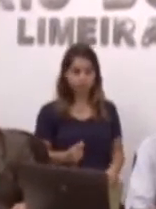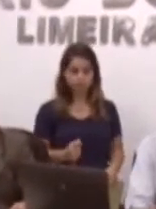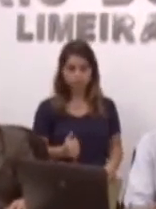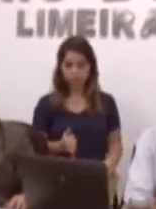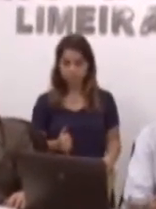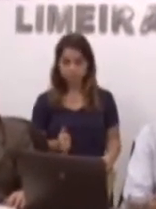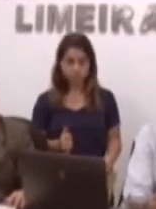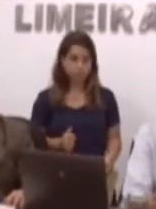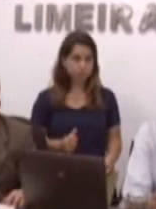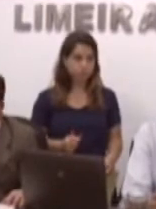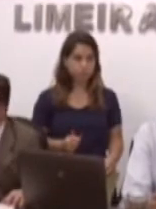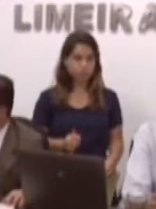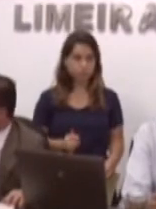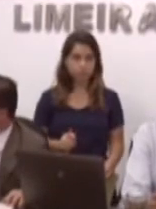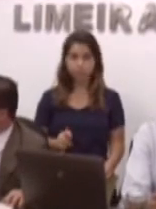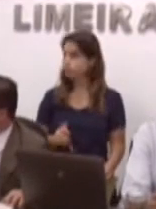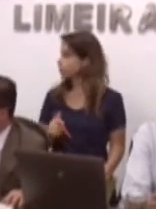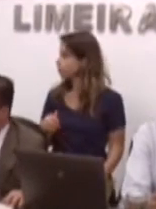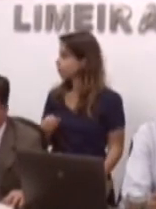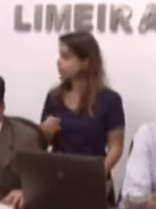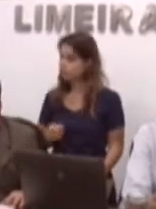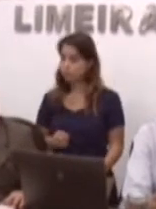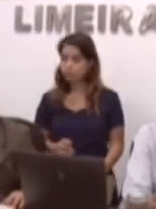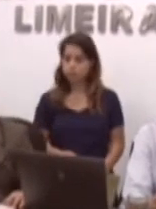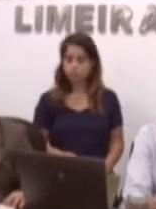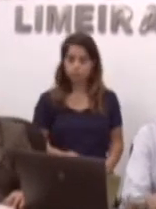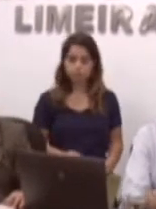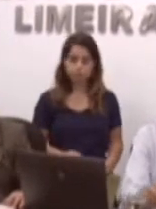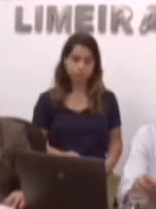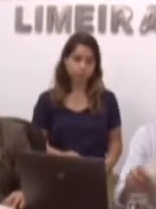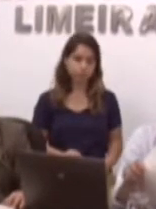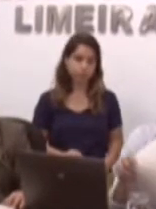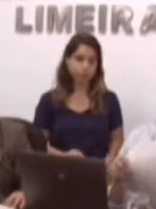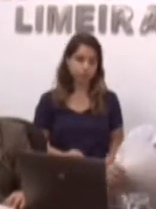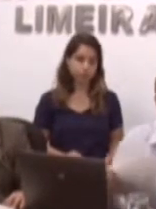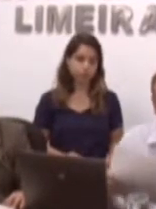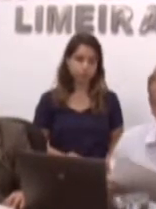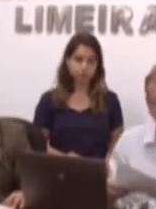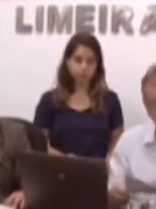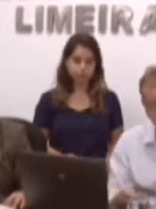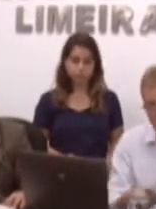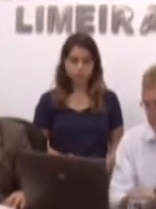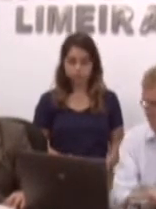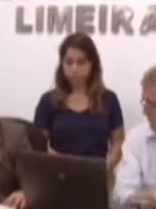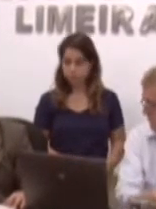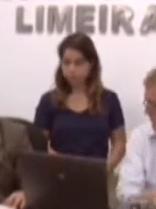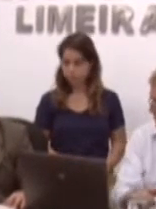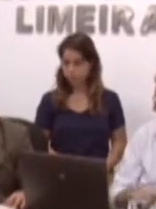Mix. Algum vereador deseja discutir? Não havendo, vai à votação, e a